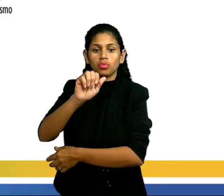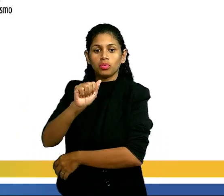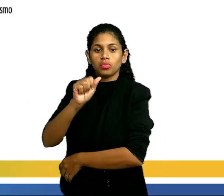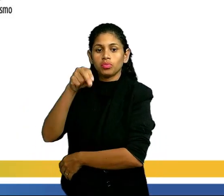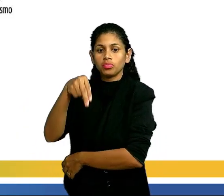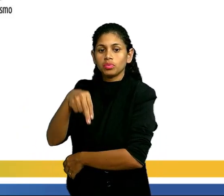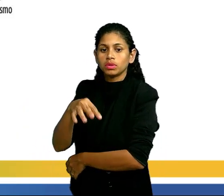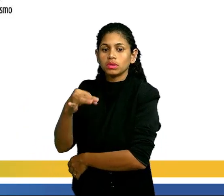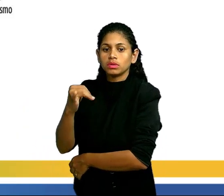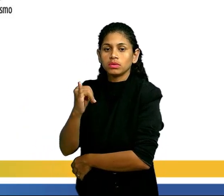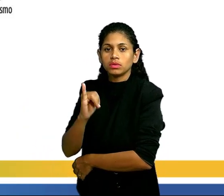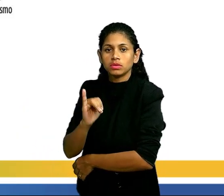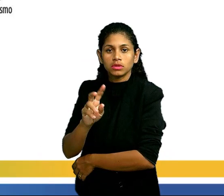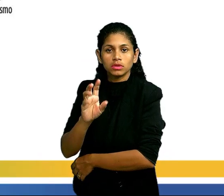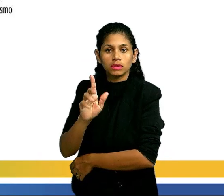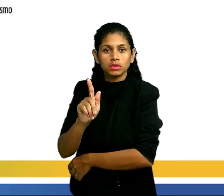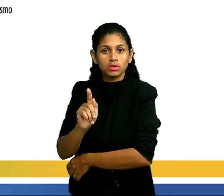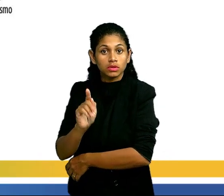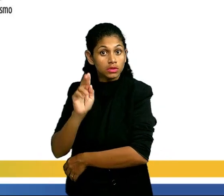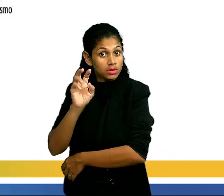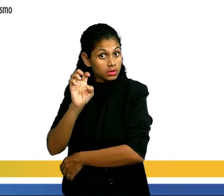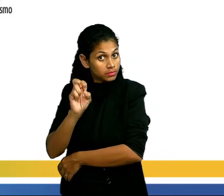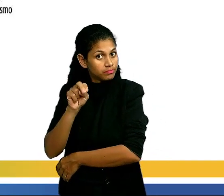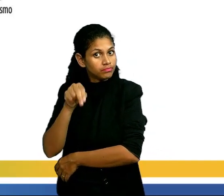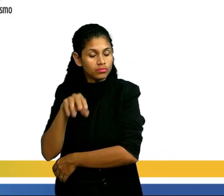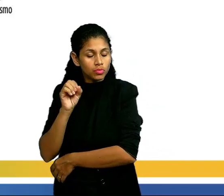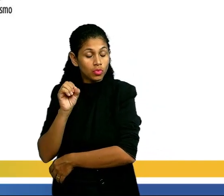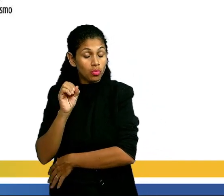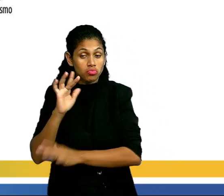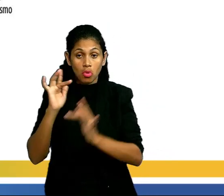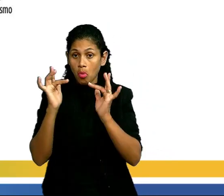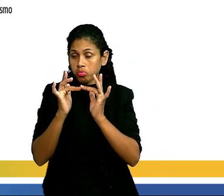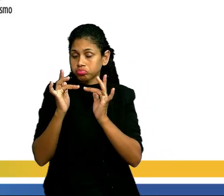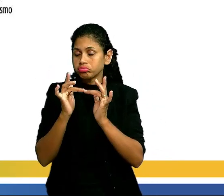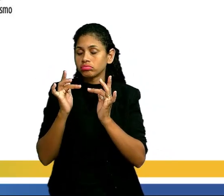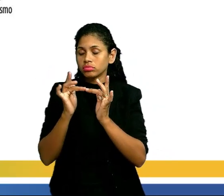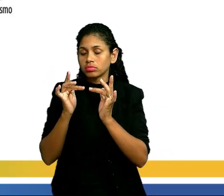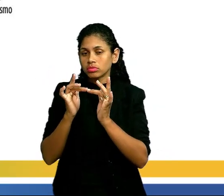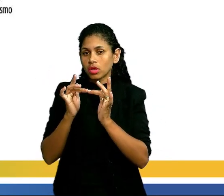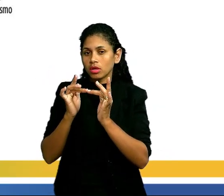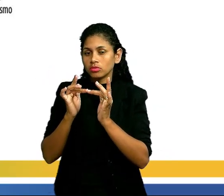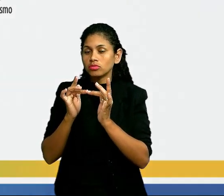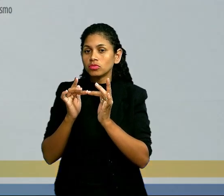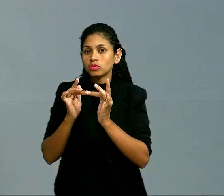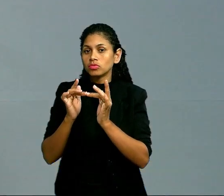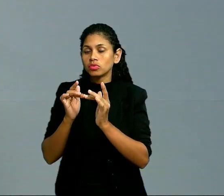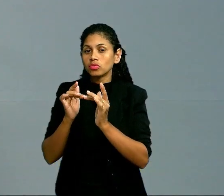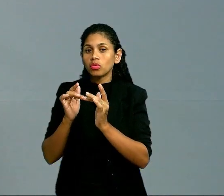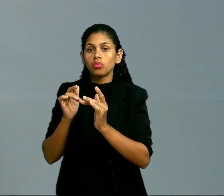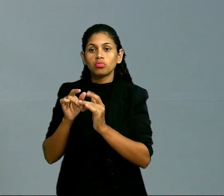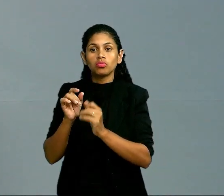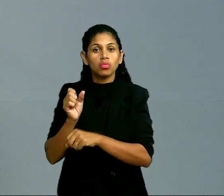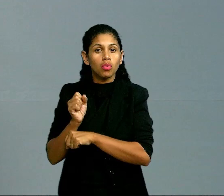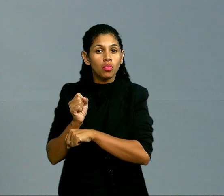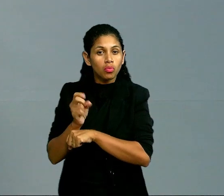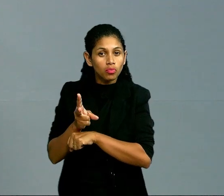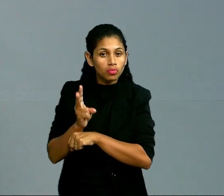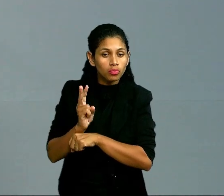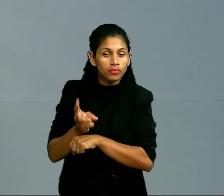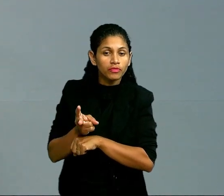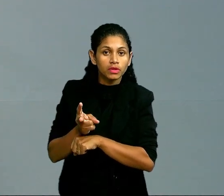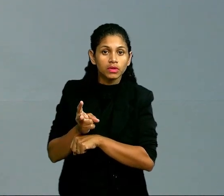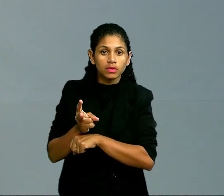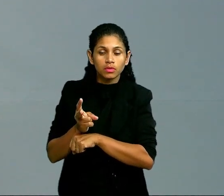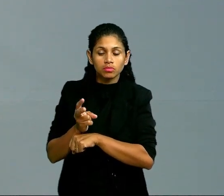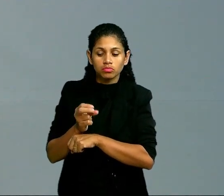tiver, também, né, tiver aí contato com um vírus mais forte, ele consiga combater. Isso, pessoal, estimula